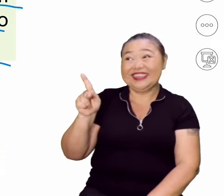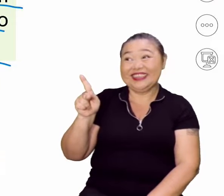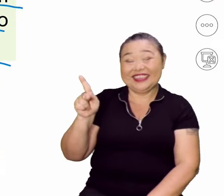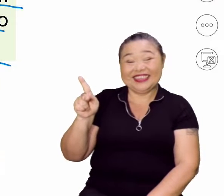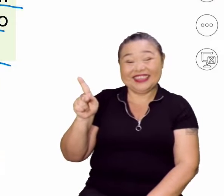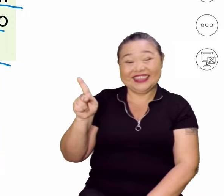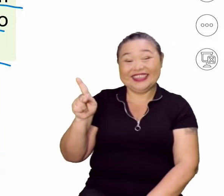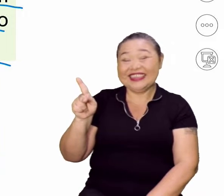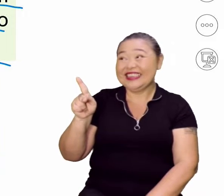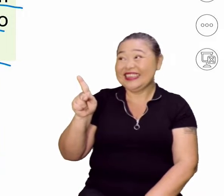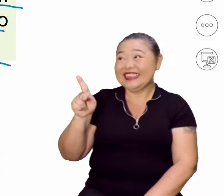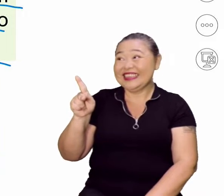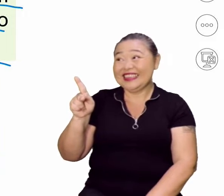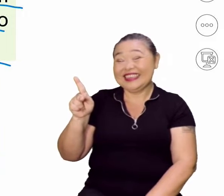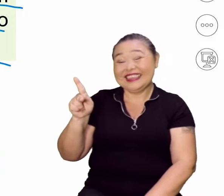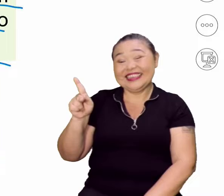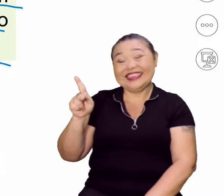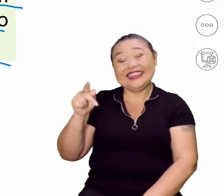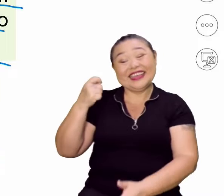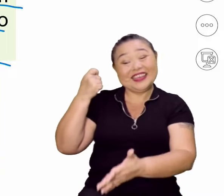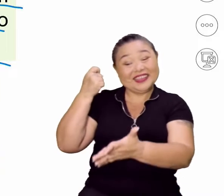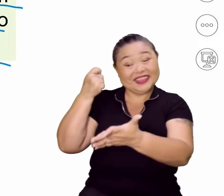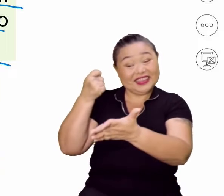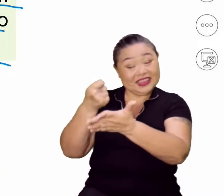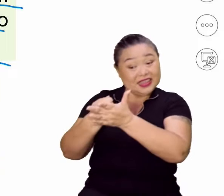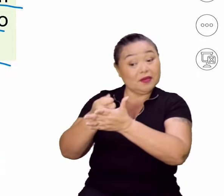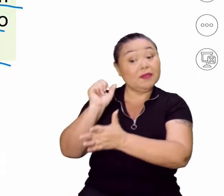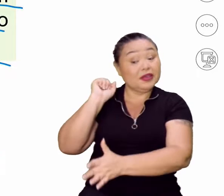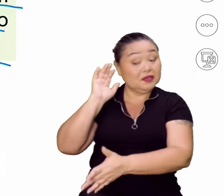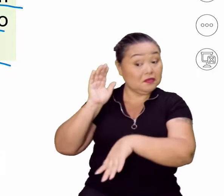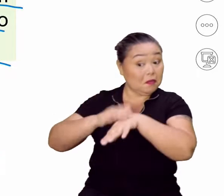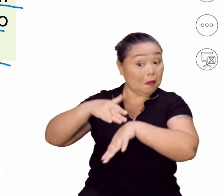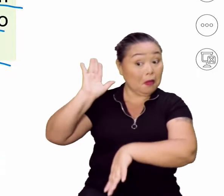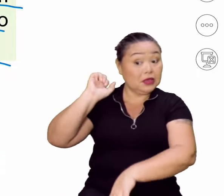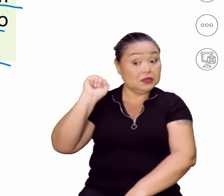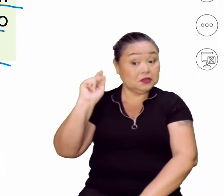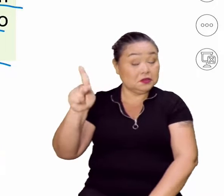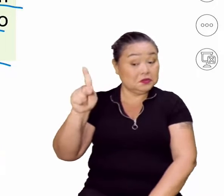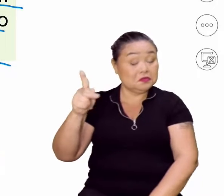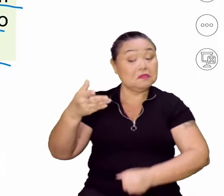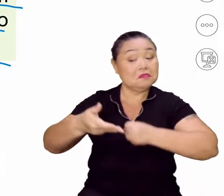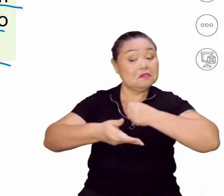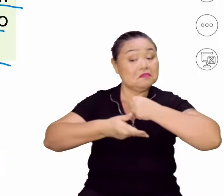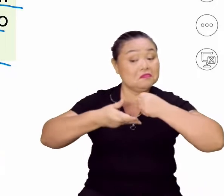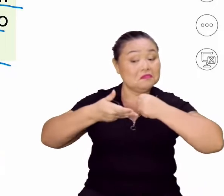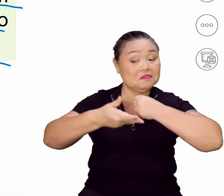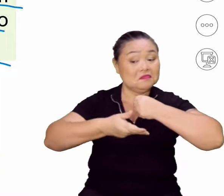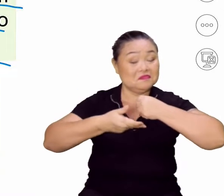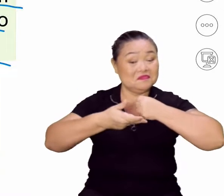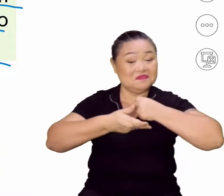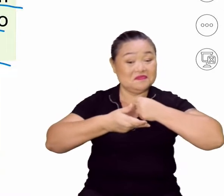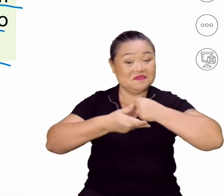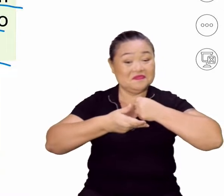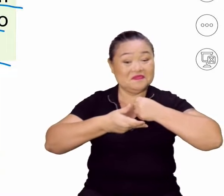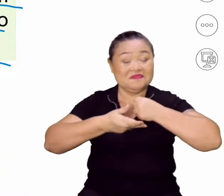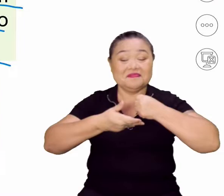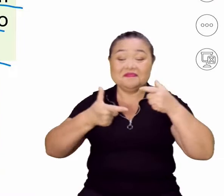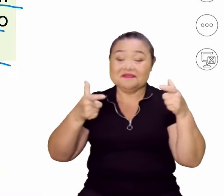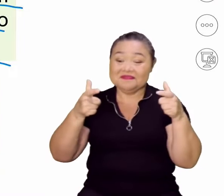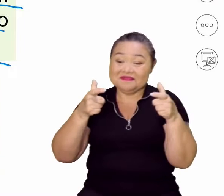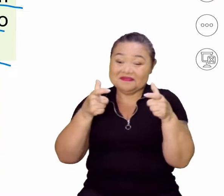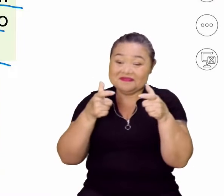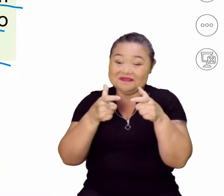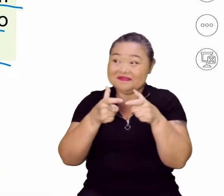pirâmide de país idoso está pagando mais aposentadoria. Isso. E Exatamente. a base dela vai ficando, desses países vai ficando